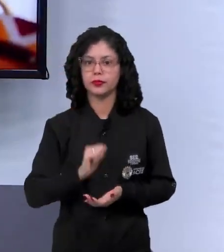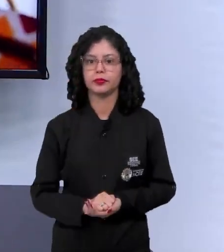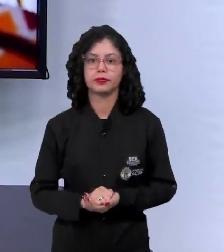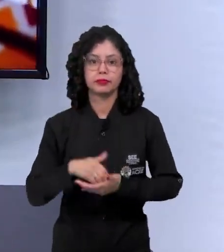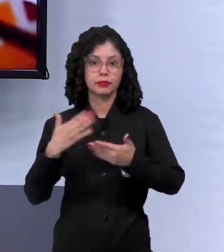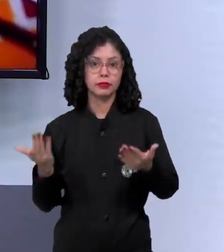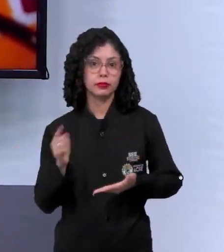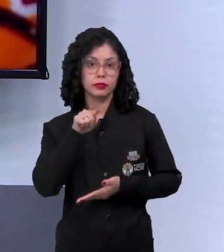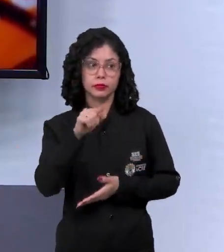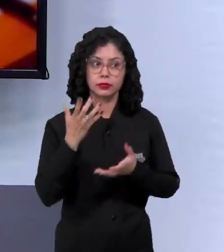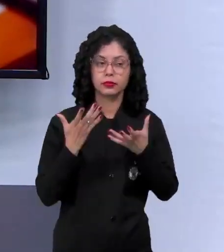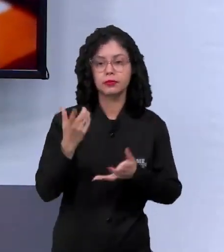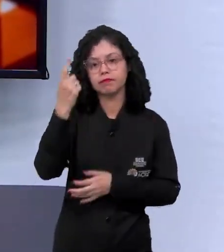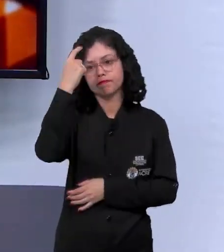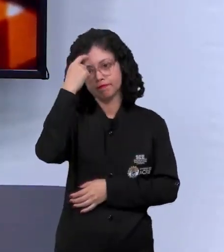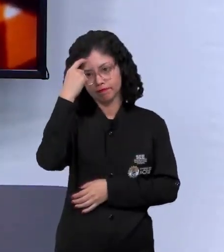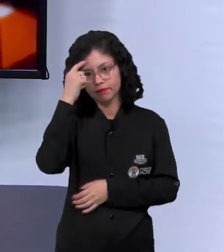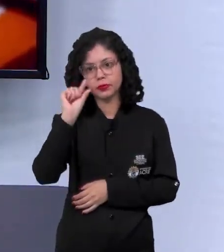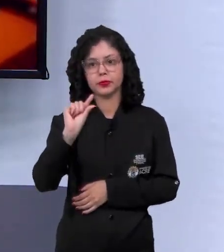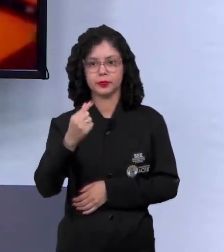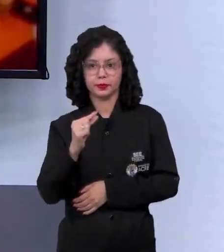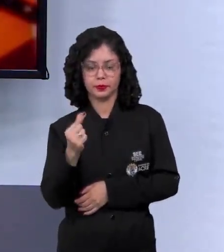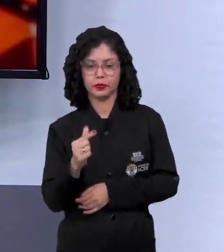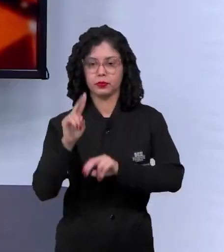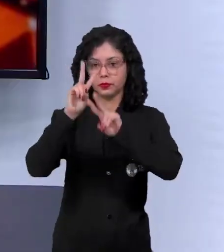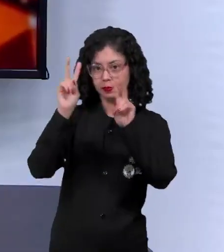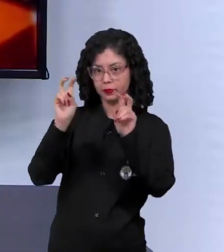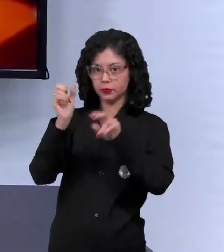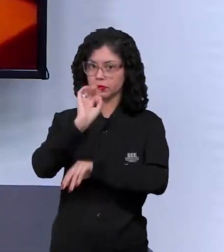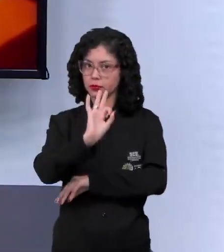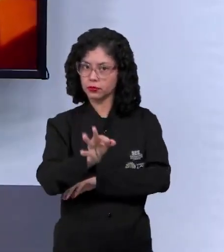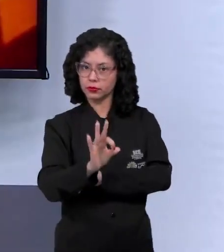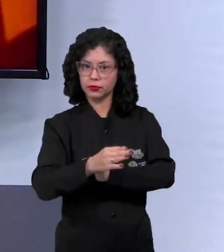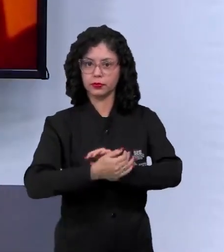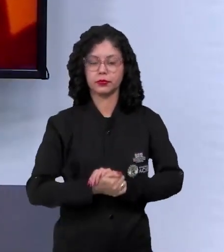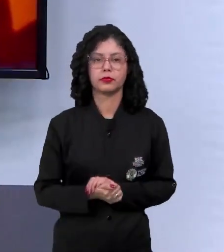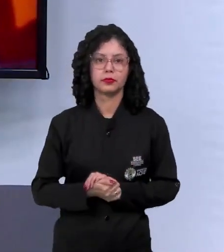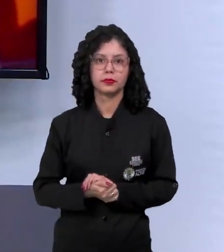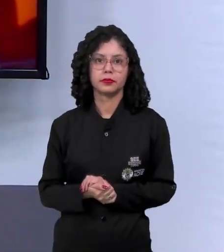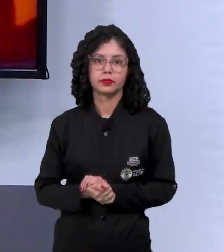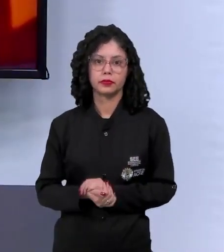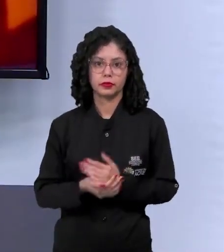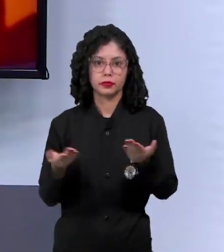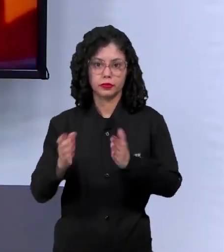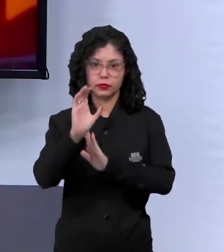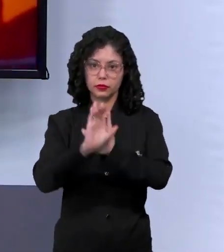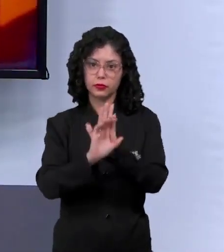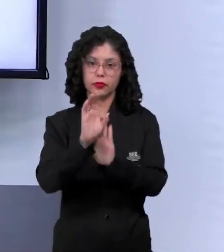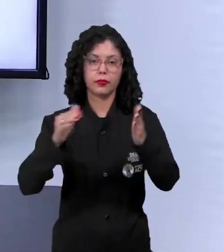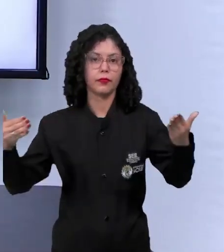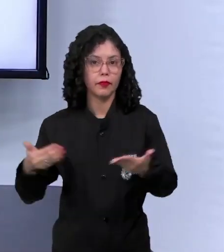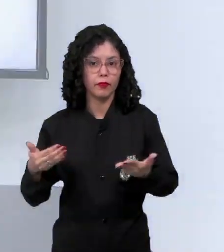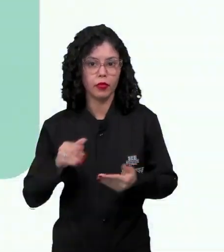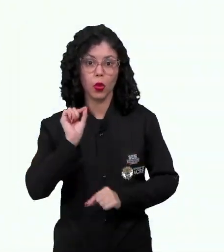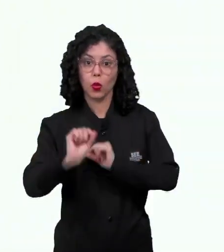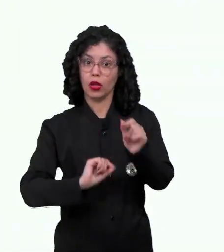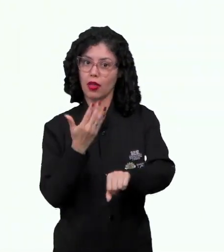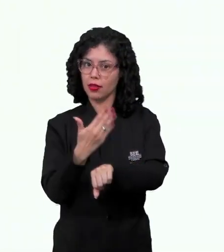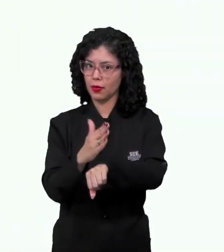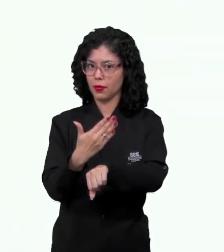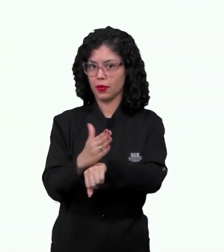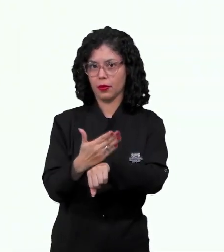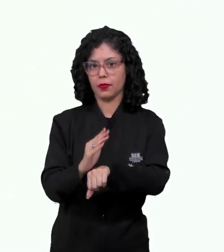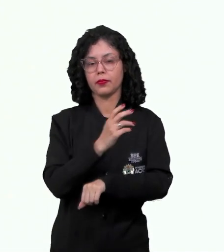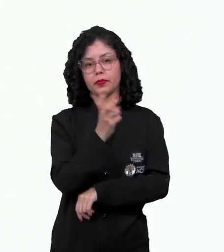aí eu quero que vocês pensem aí um pouquinho sobre isso, certo? Então nós vamos definir agora o que é que são essas